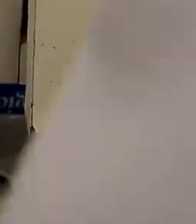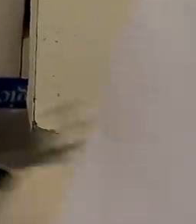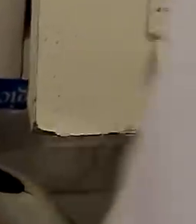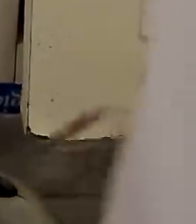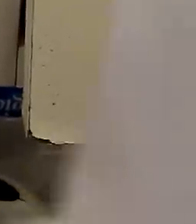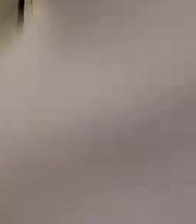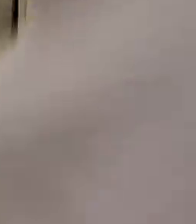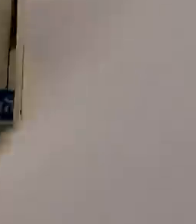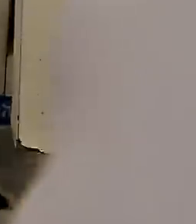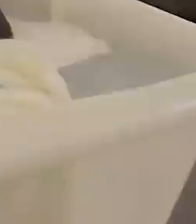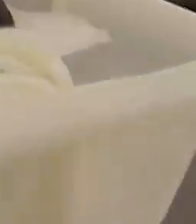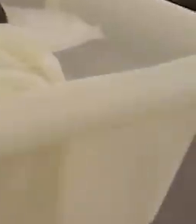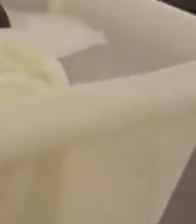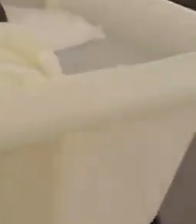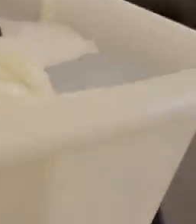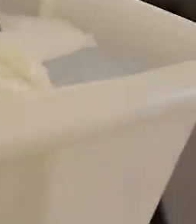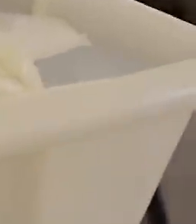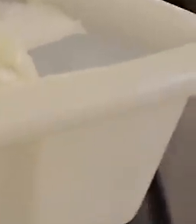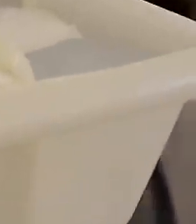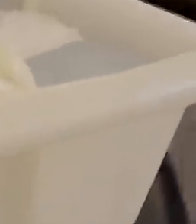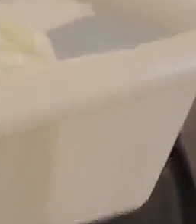Eu amo